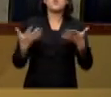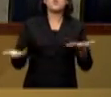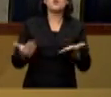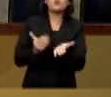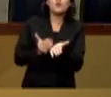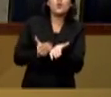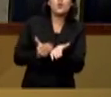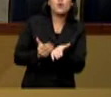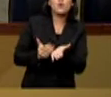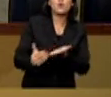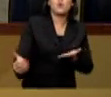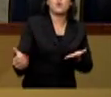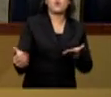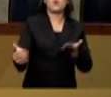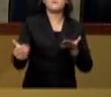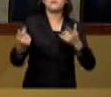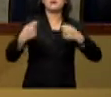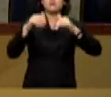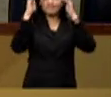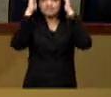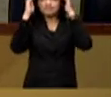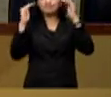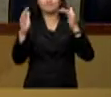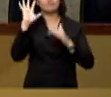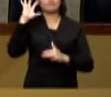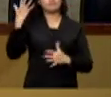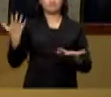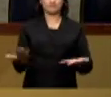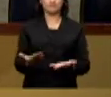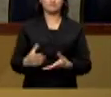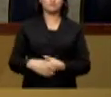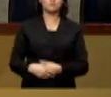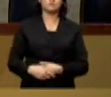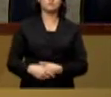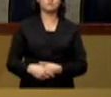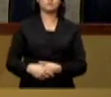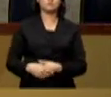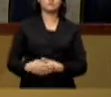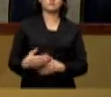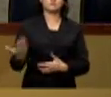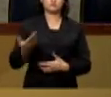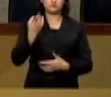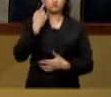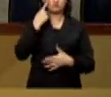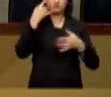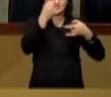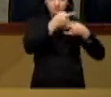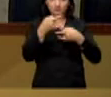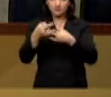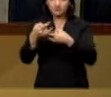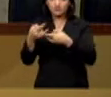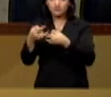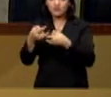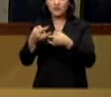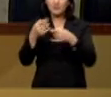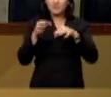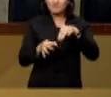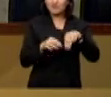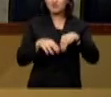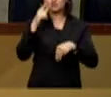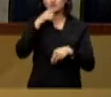desses dois julgados. Então, vejo agora que o quadro está completo. Ministro Gilmar Mendes, boa